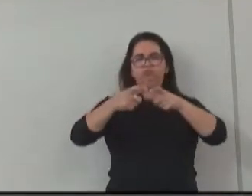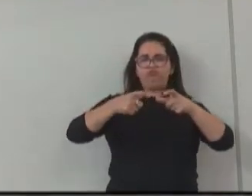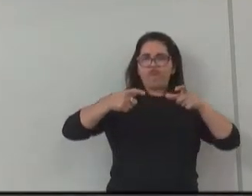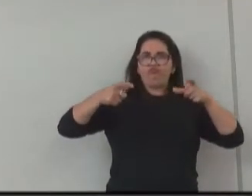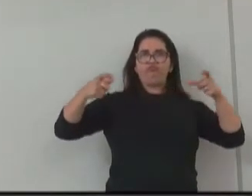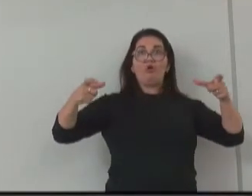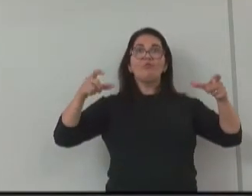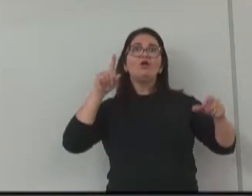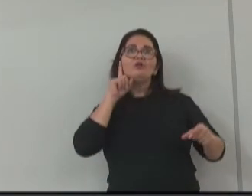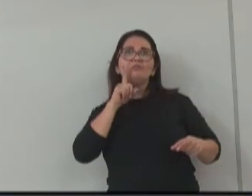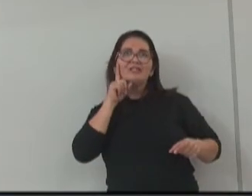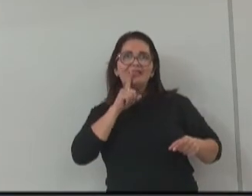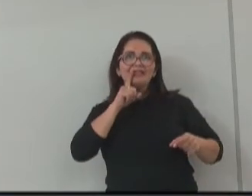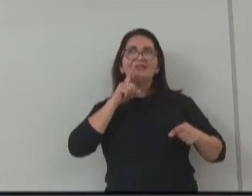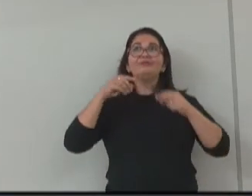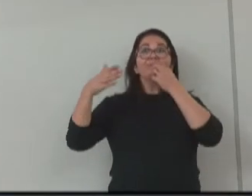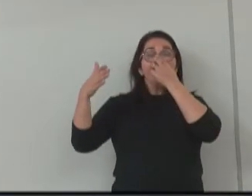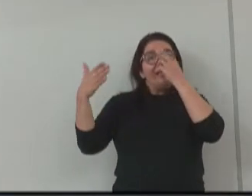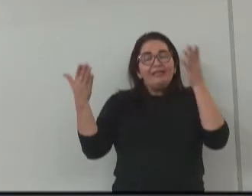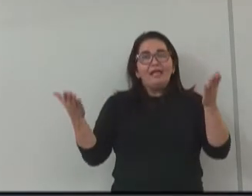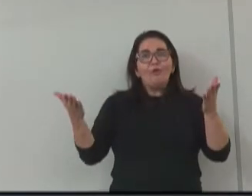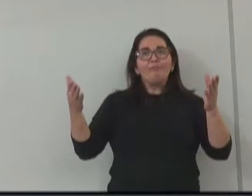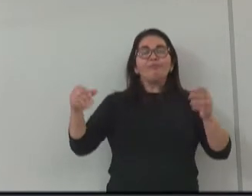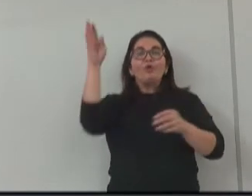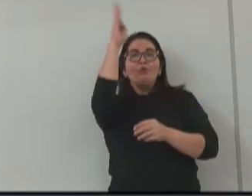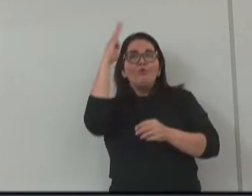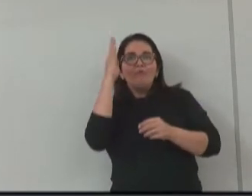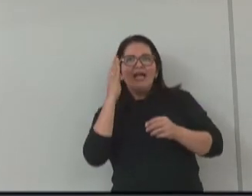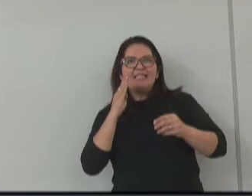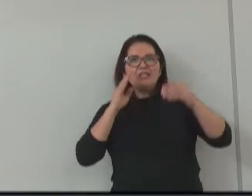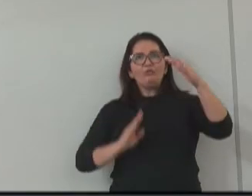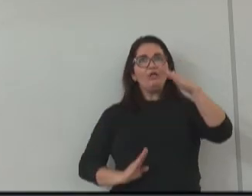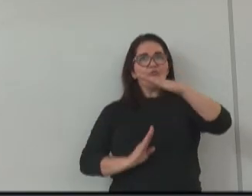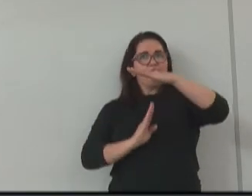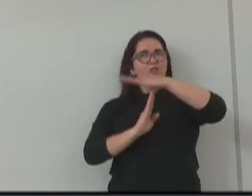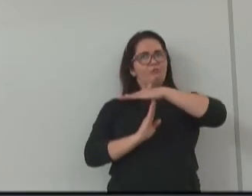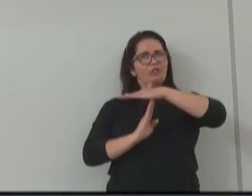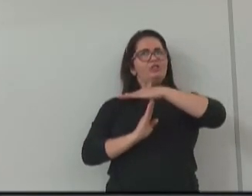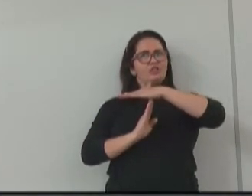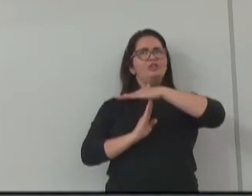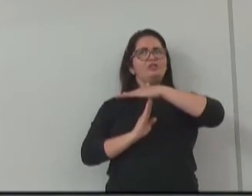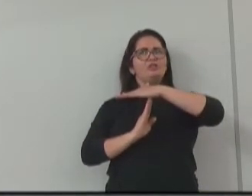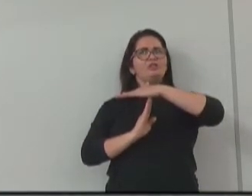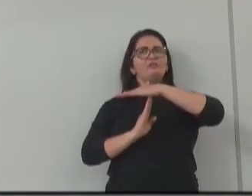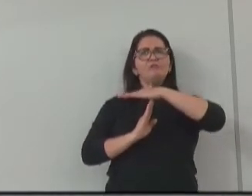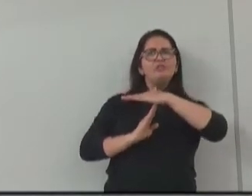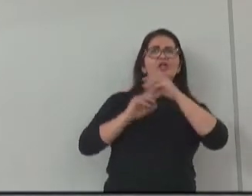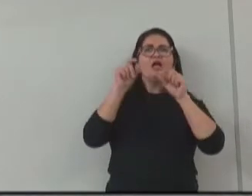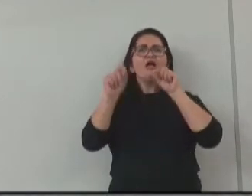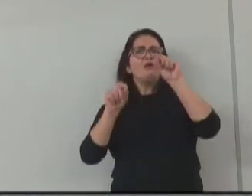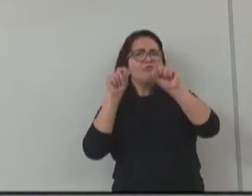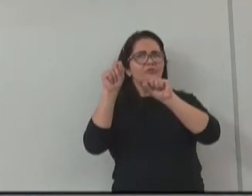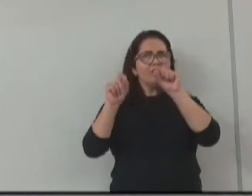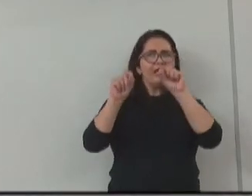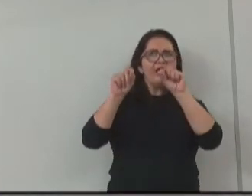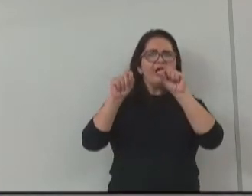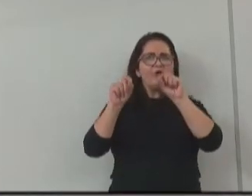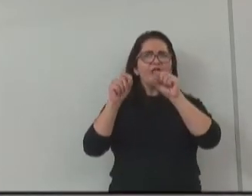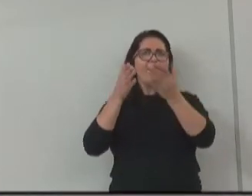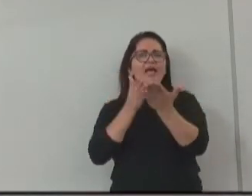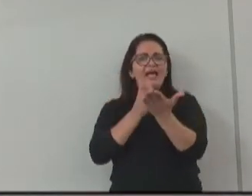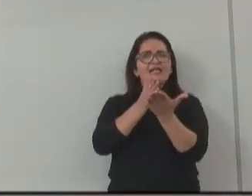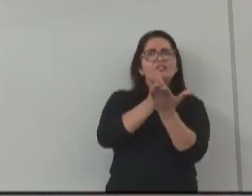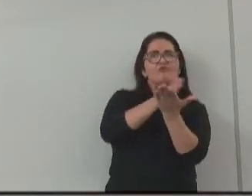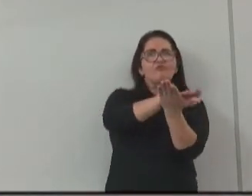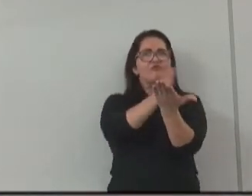Os limites do Brasil. É muito interessante olharmos isso aí, porque o Brasil, quando eu falo limite, é a fronteira. Quais os países que